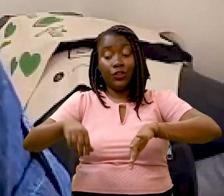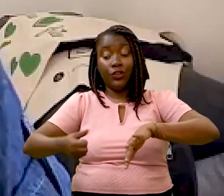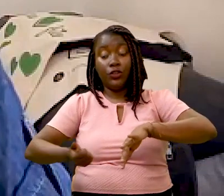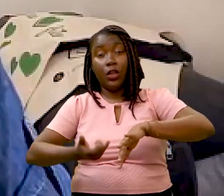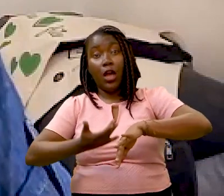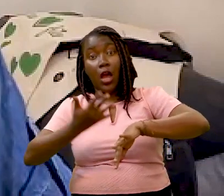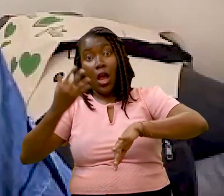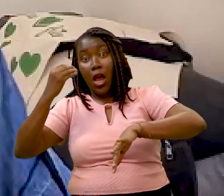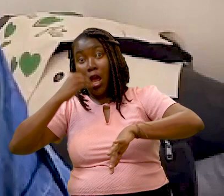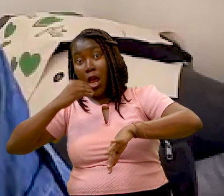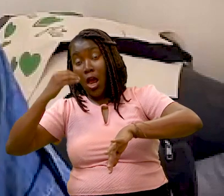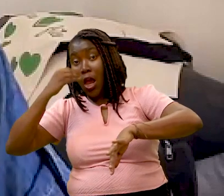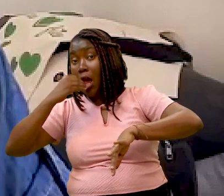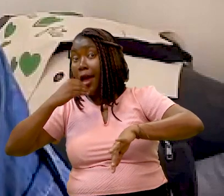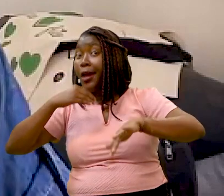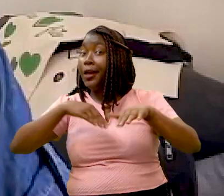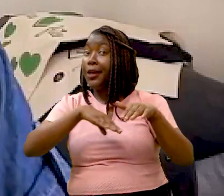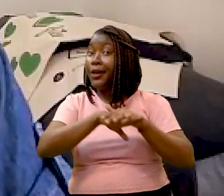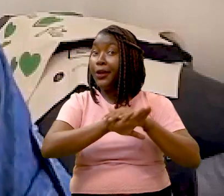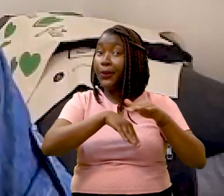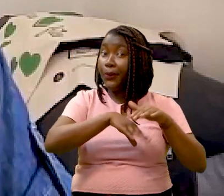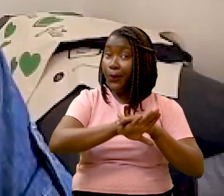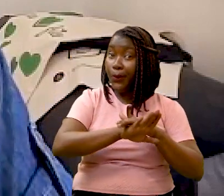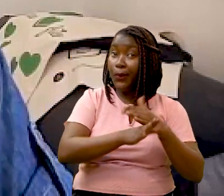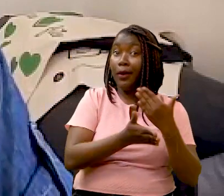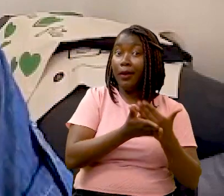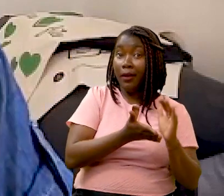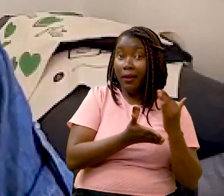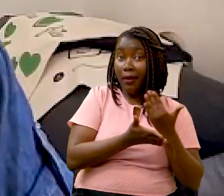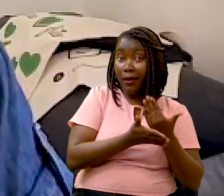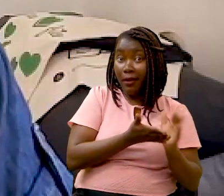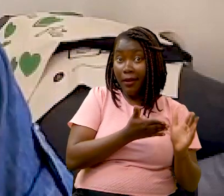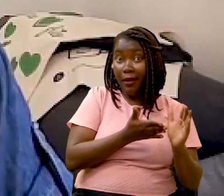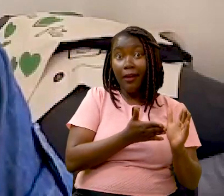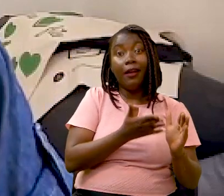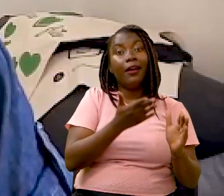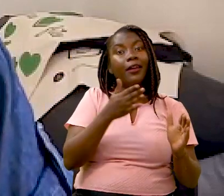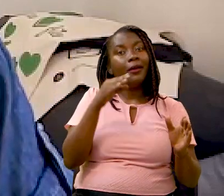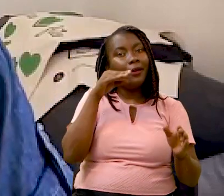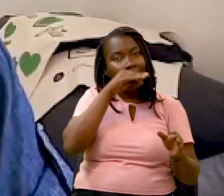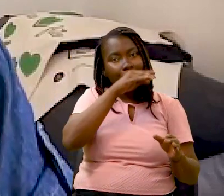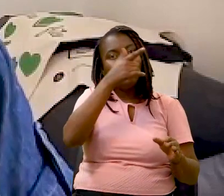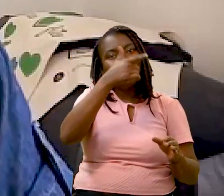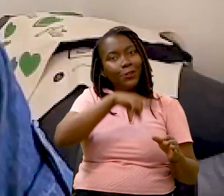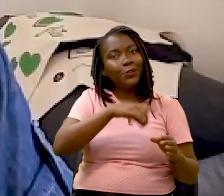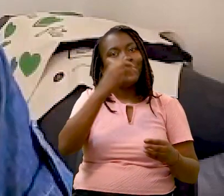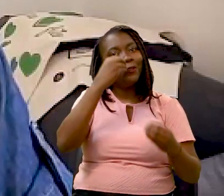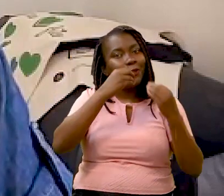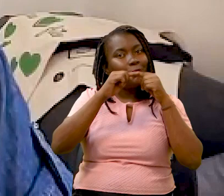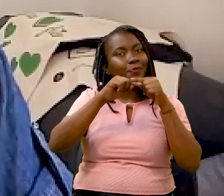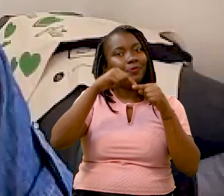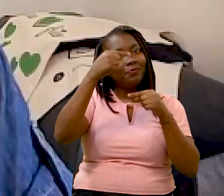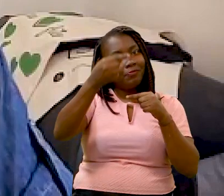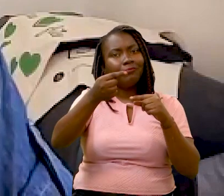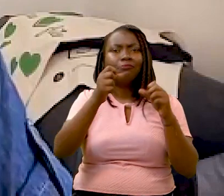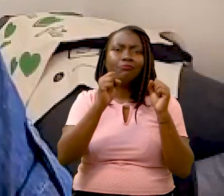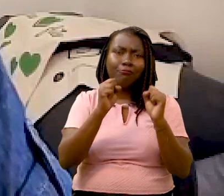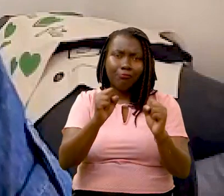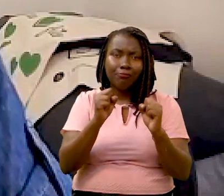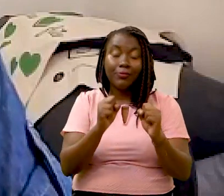quantidade que vai consumir e guardar as outras porções para reaquecer. A comida, ela pode ser